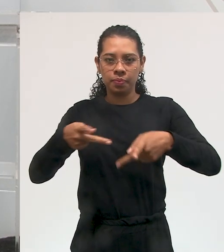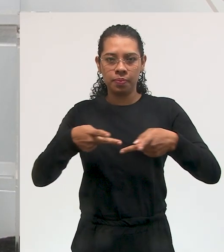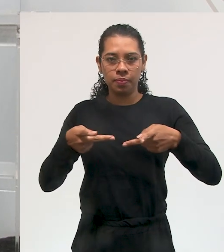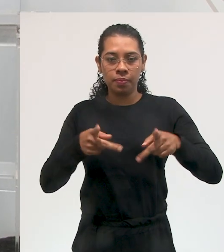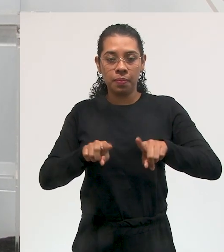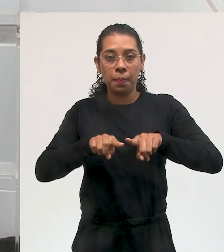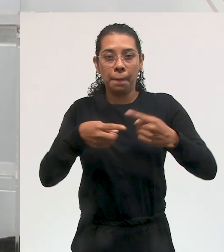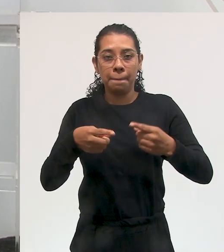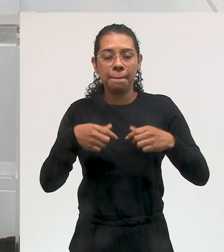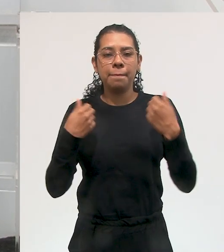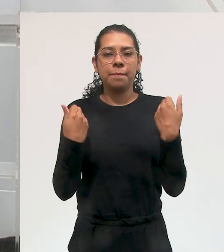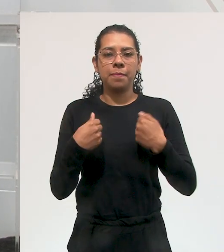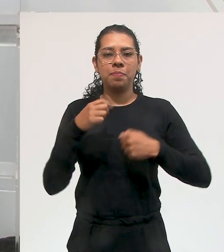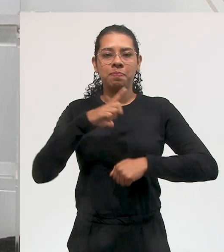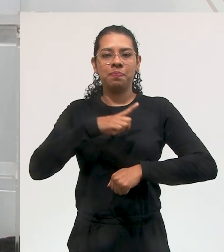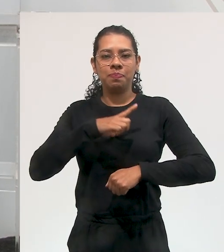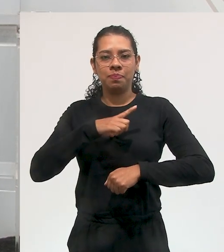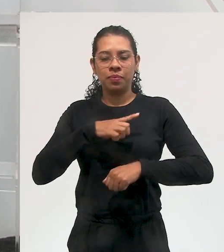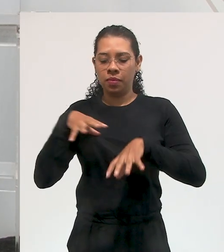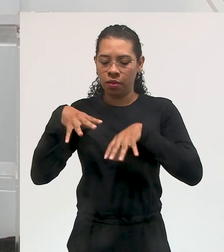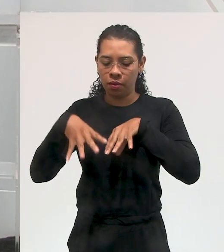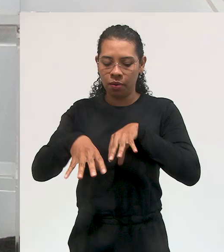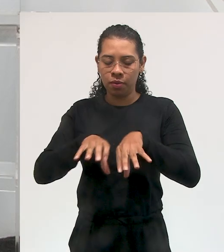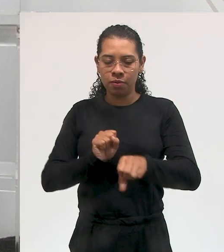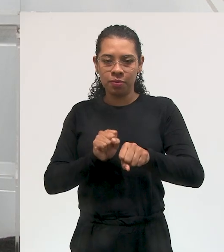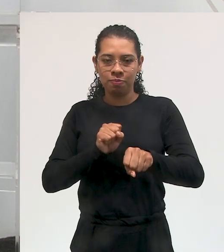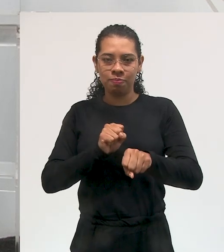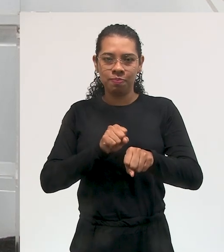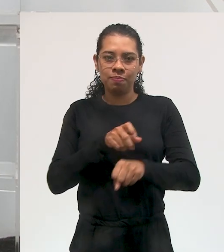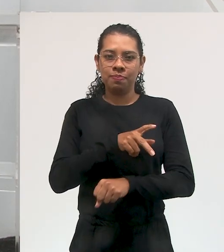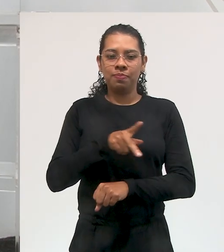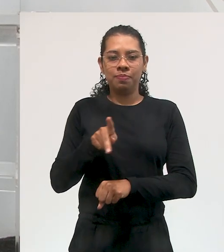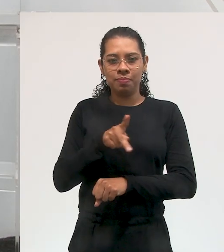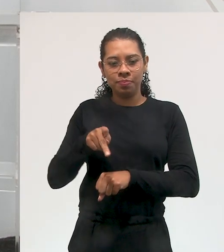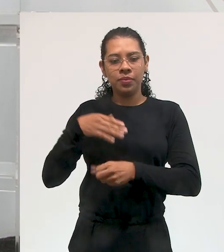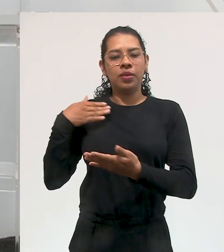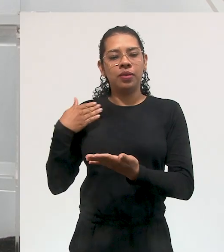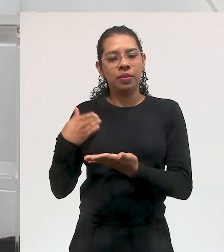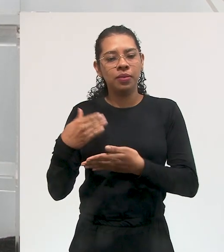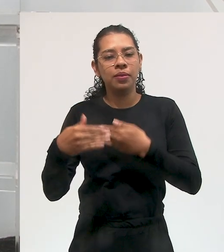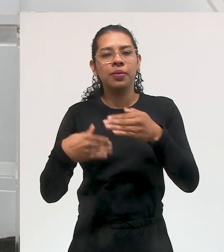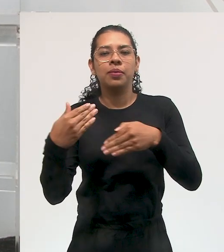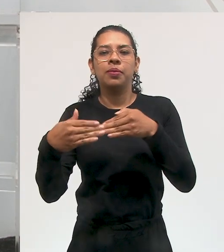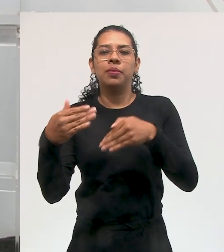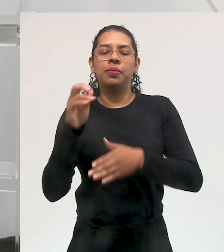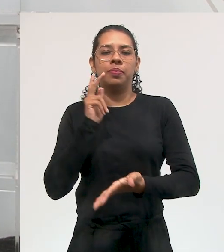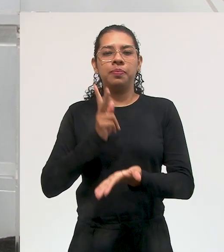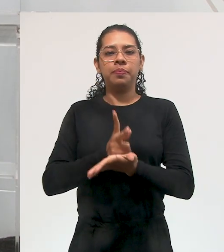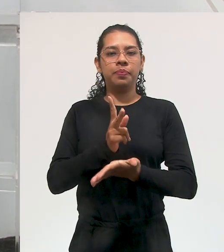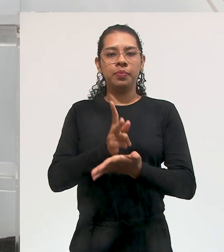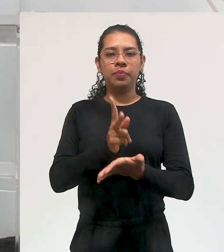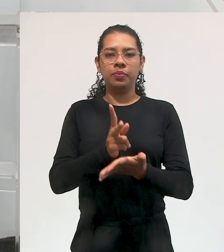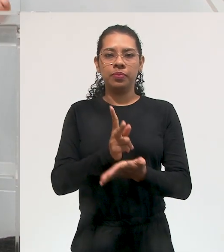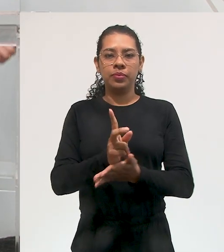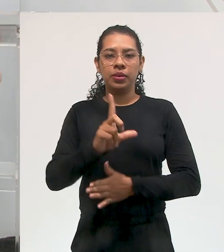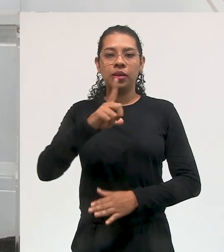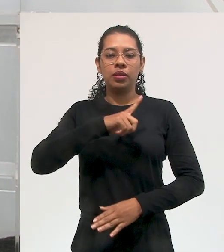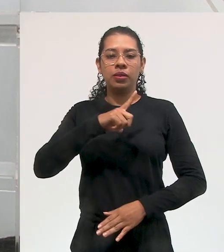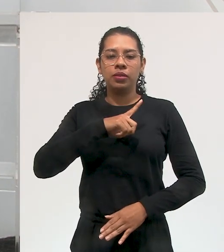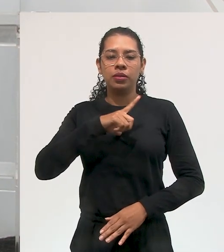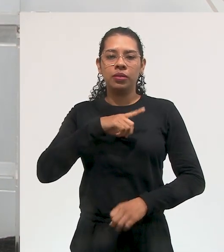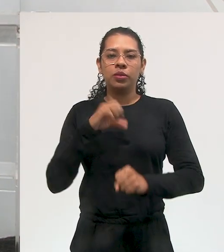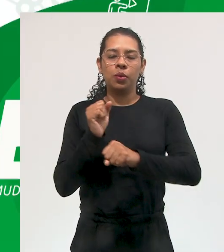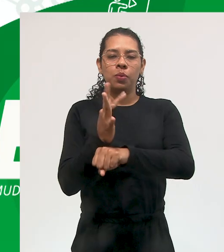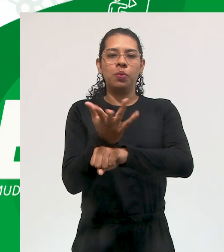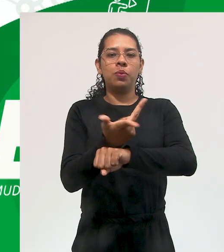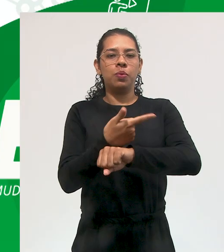professores continuada, ou seja, a gente ir buscar nossas habilidades, nossos saberes, contínuo, né? Ter nossas